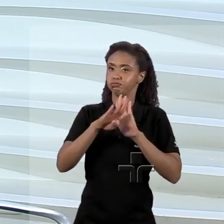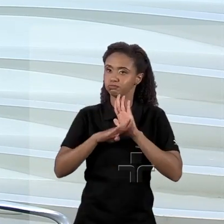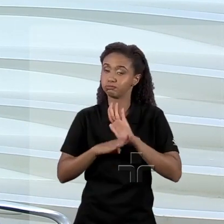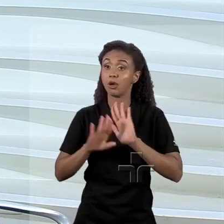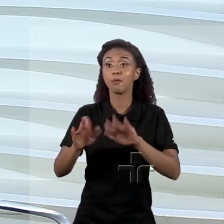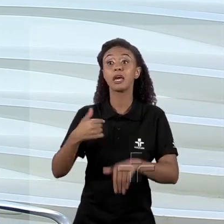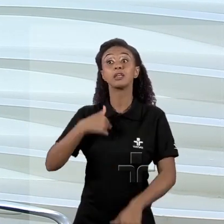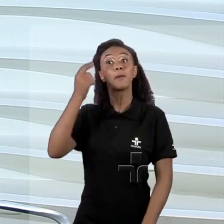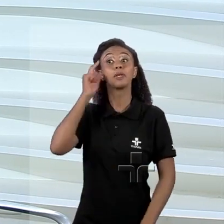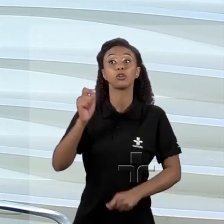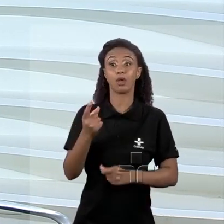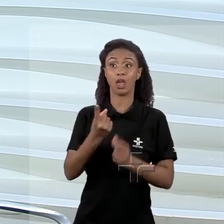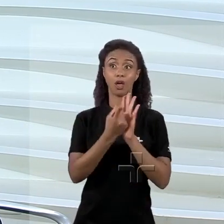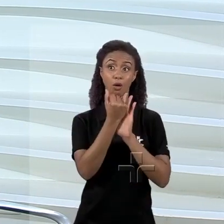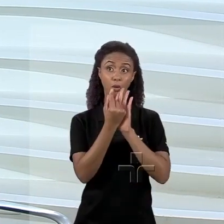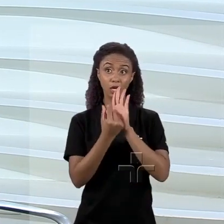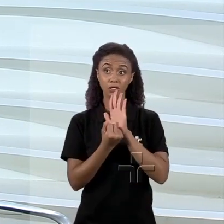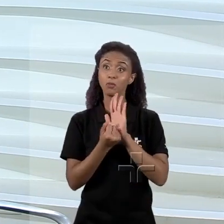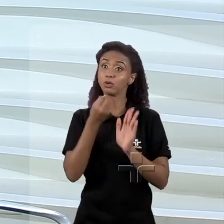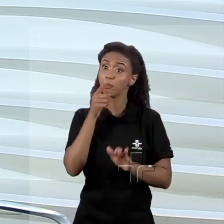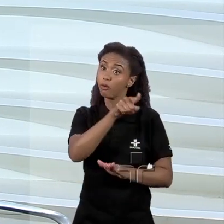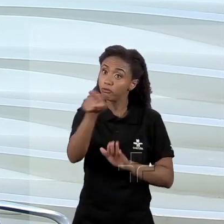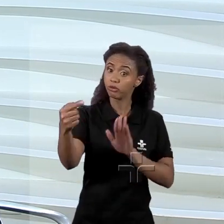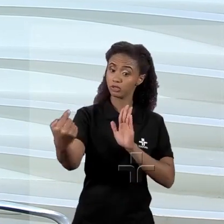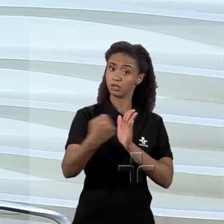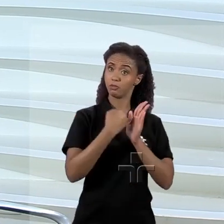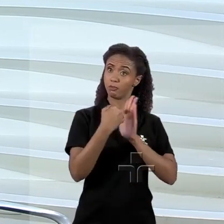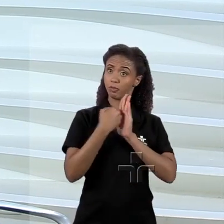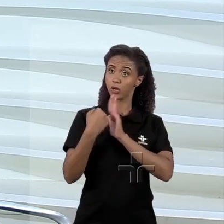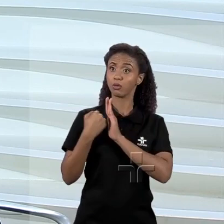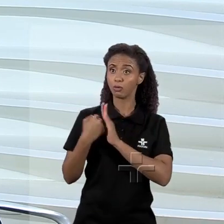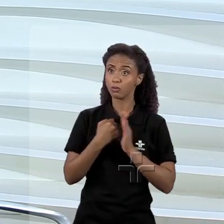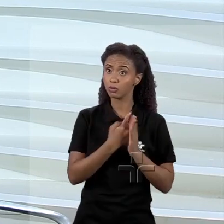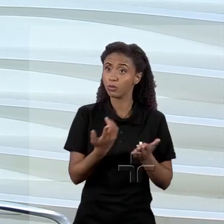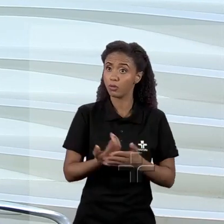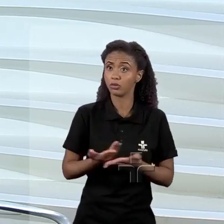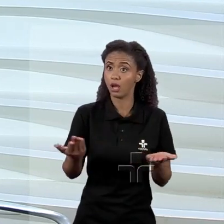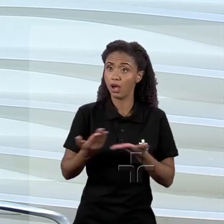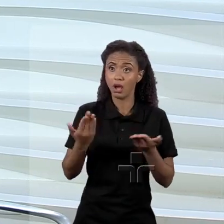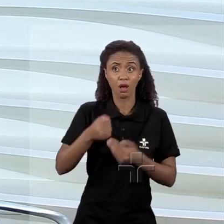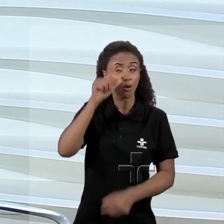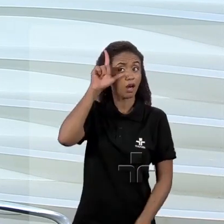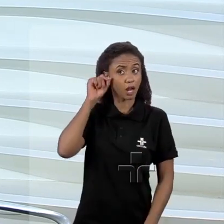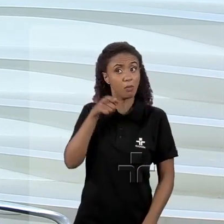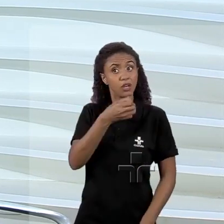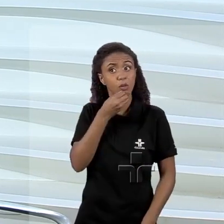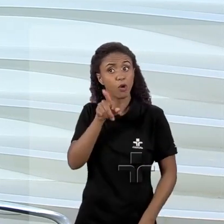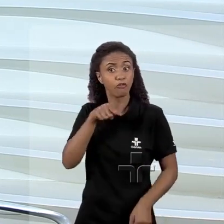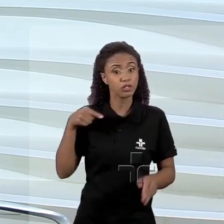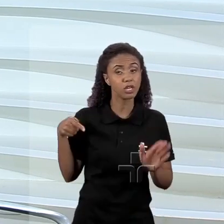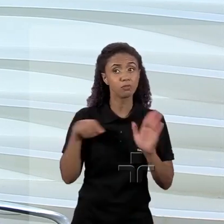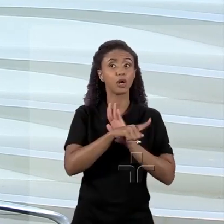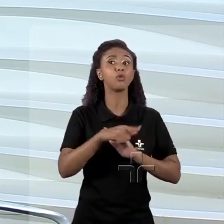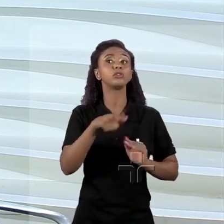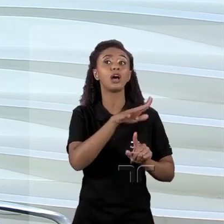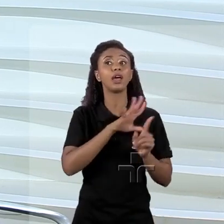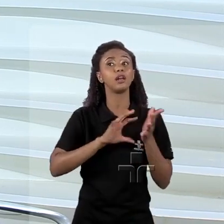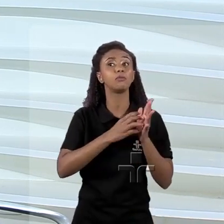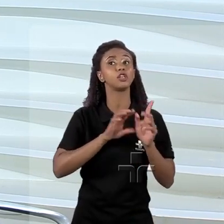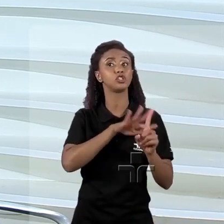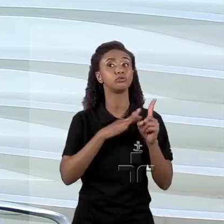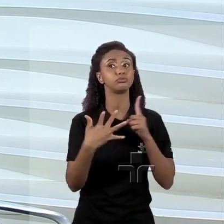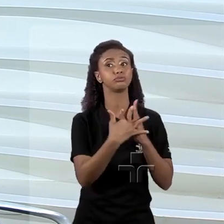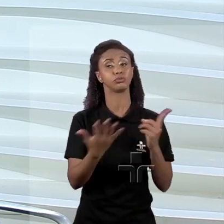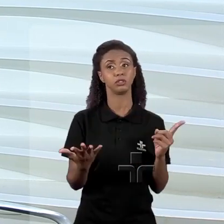peça orçamentária é um tema para vocês perguntarem aqui ao governador interino, o socialista Márcio França. A peça orçamentária dele não consta ali